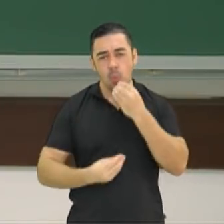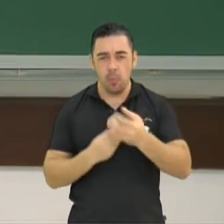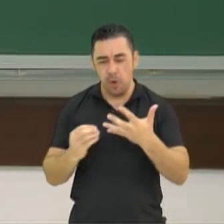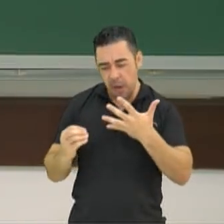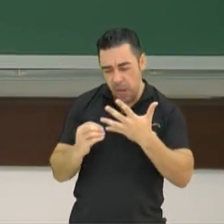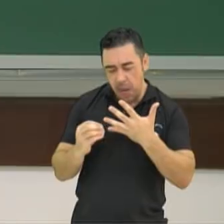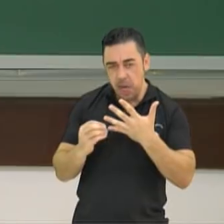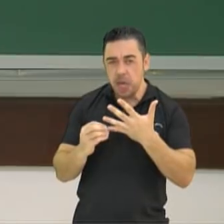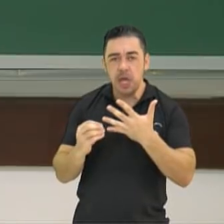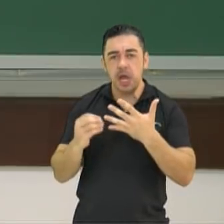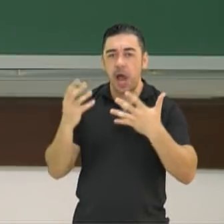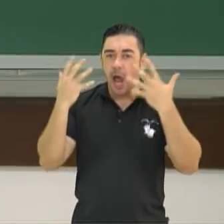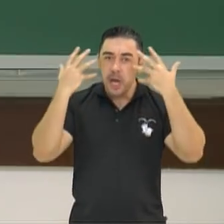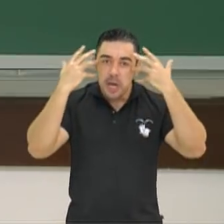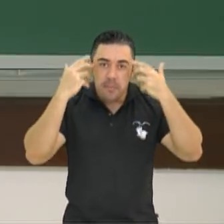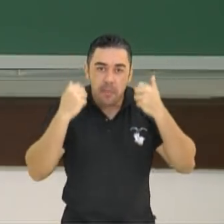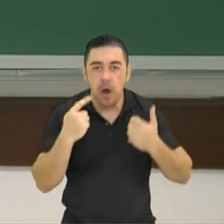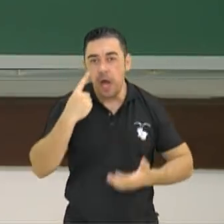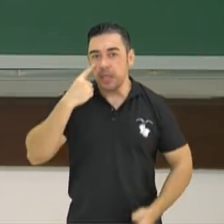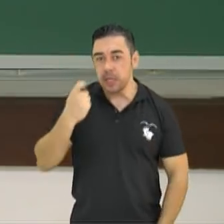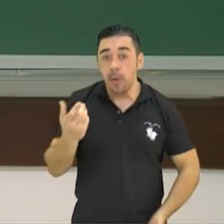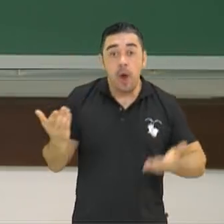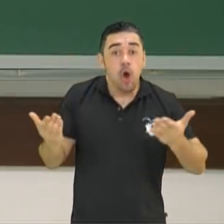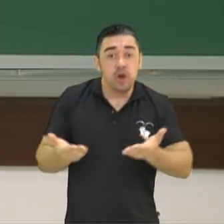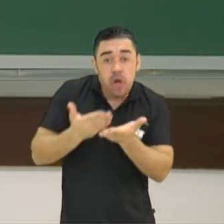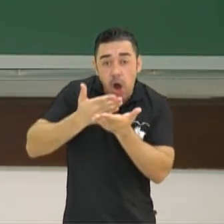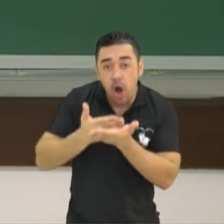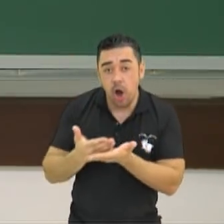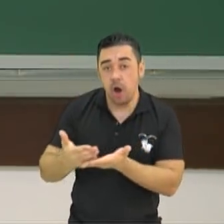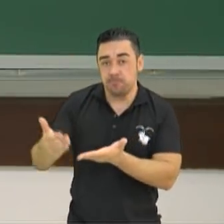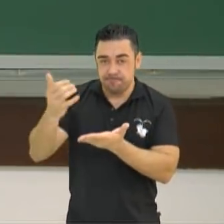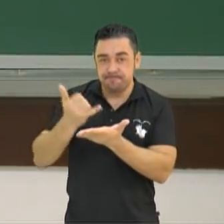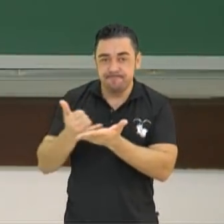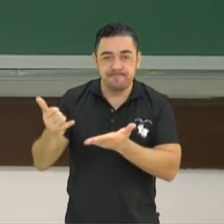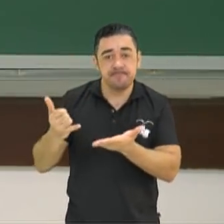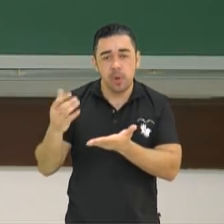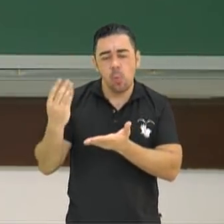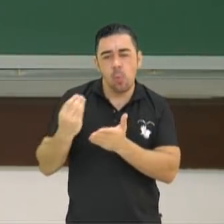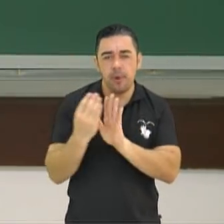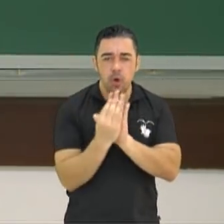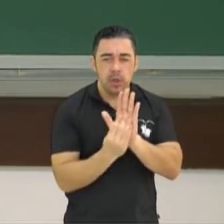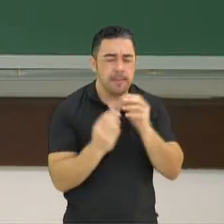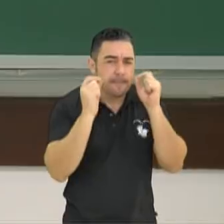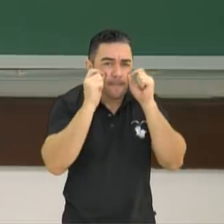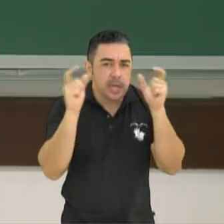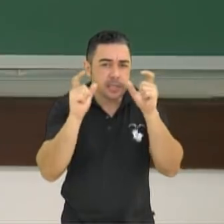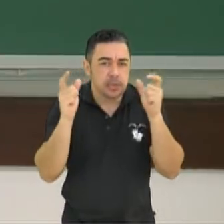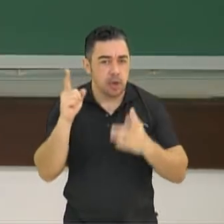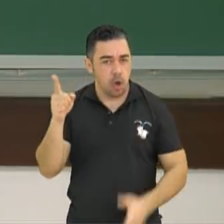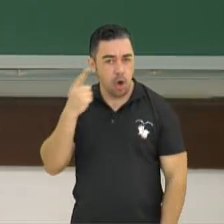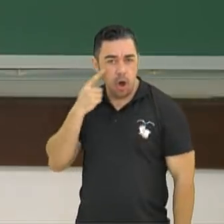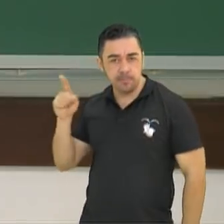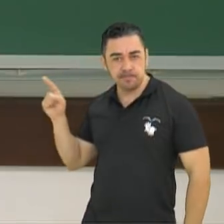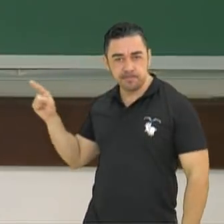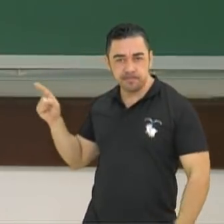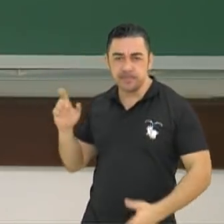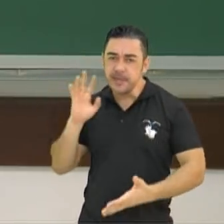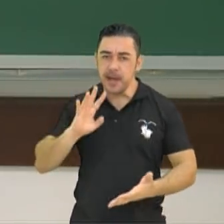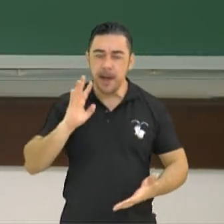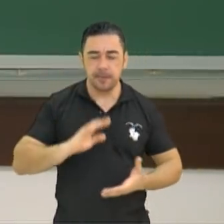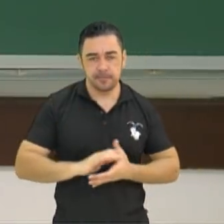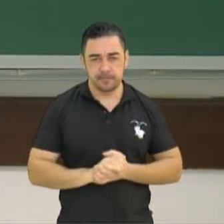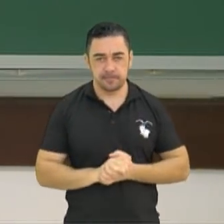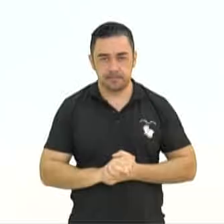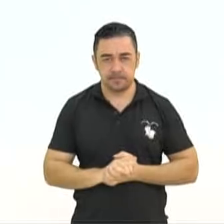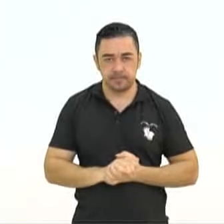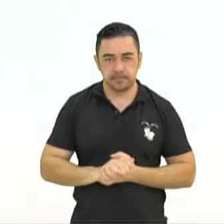de coisa interessante, tá? Mas hoje a gente vai dar uma introdução nesse conteúdo. Então prestem atenção aqui comigo nessa notícia, olha que bacana. Larva